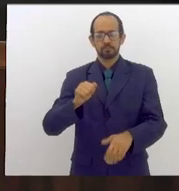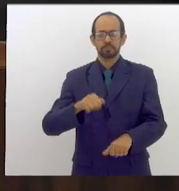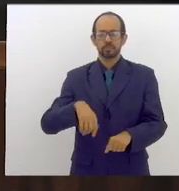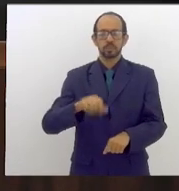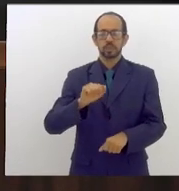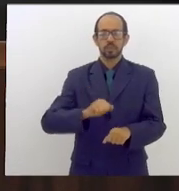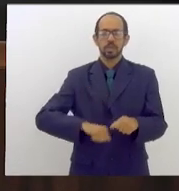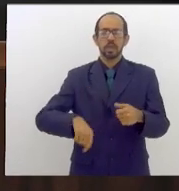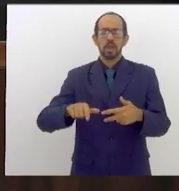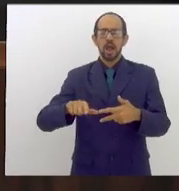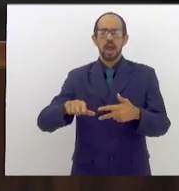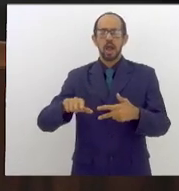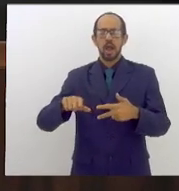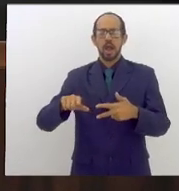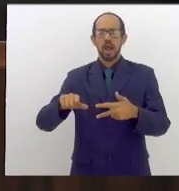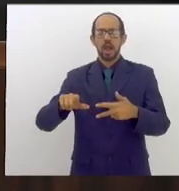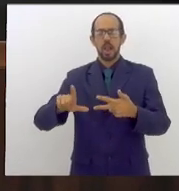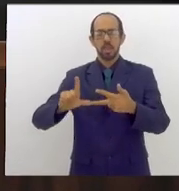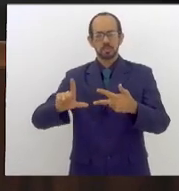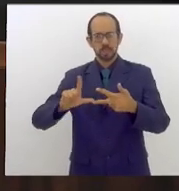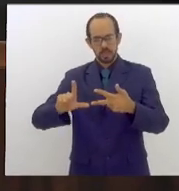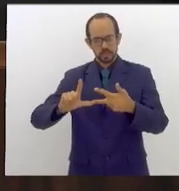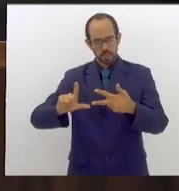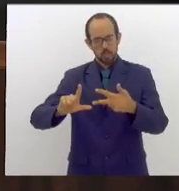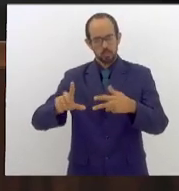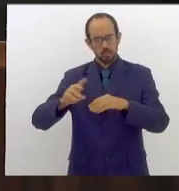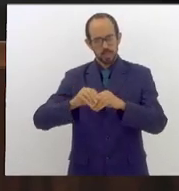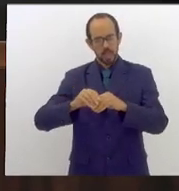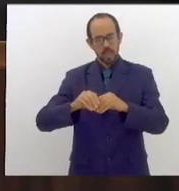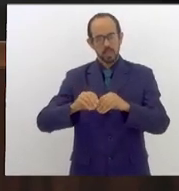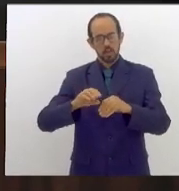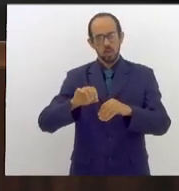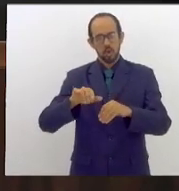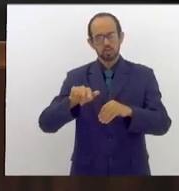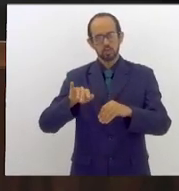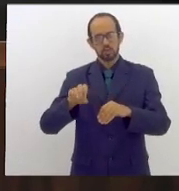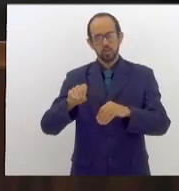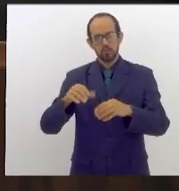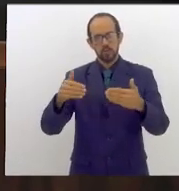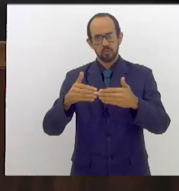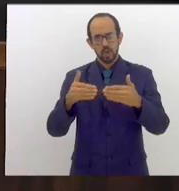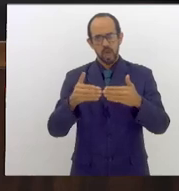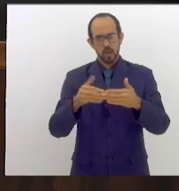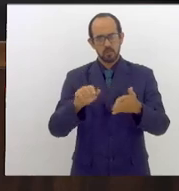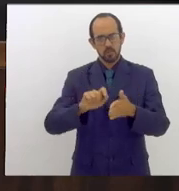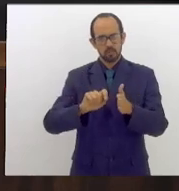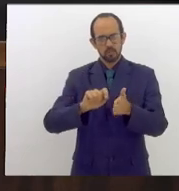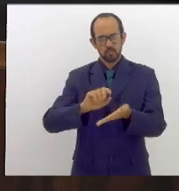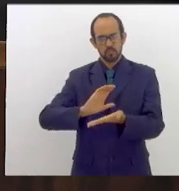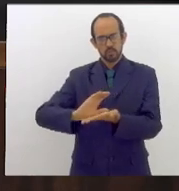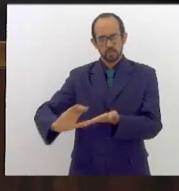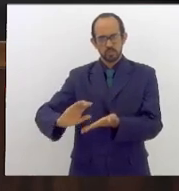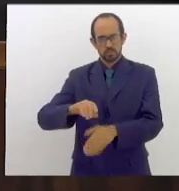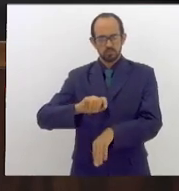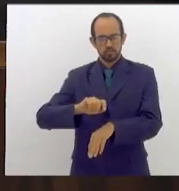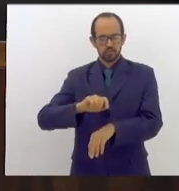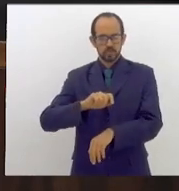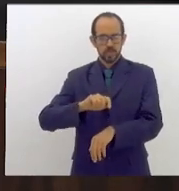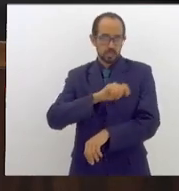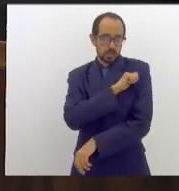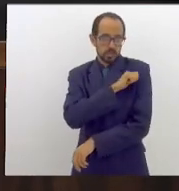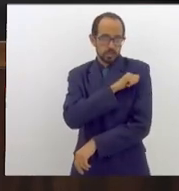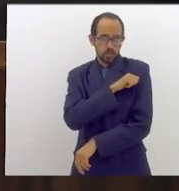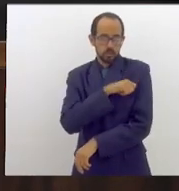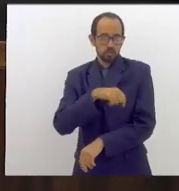legislação constitucional complementar e código favorável de orçamento Finanças fiscalização financeira e controle favorável relatores deputado